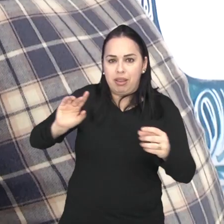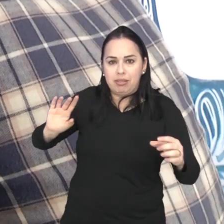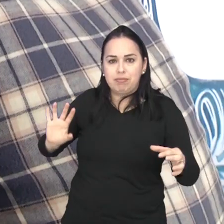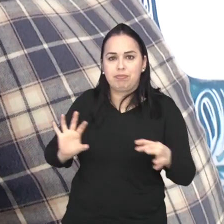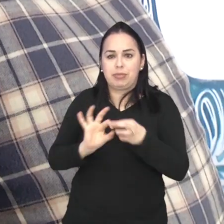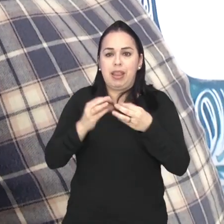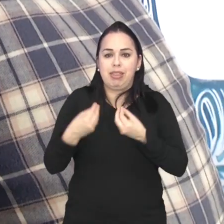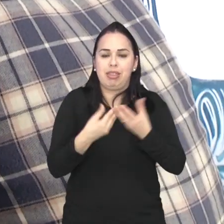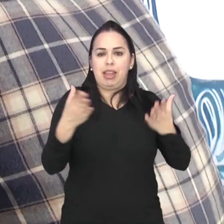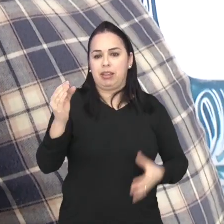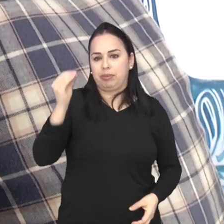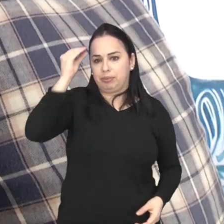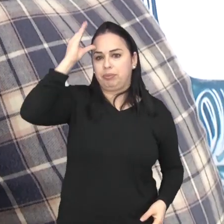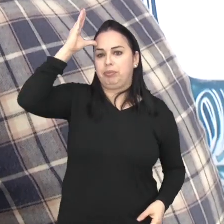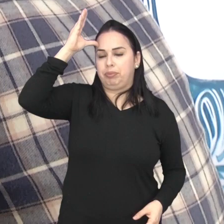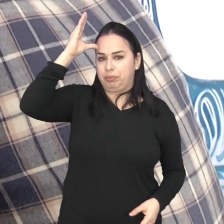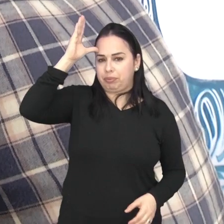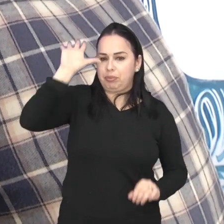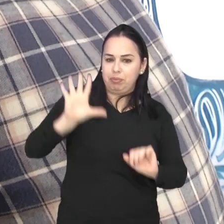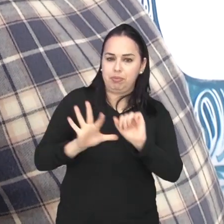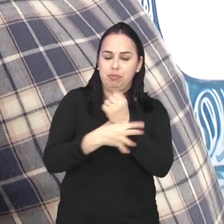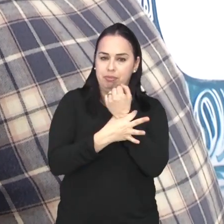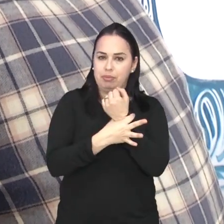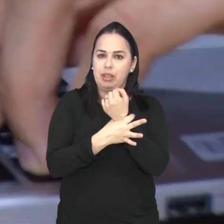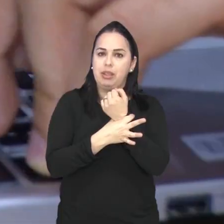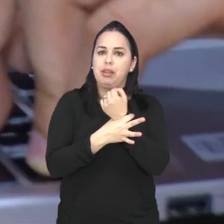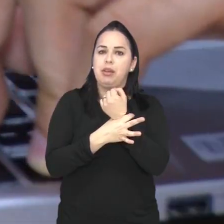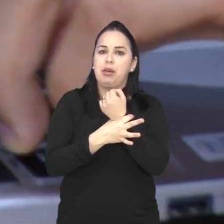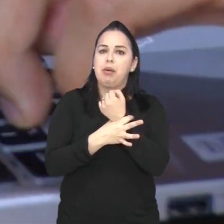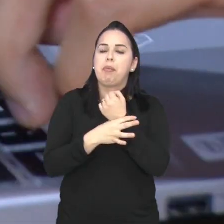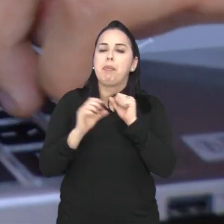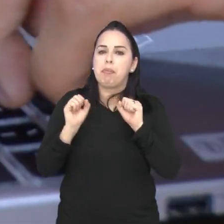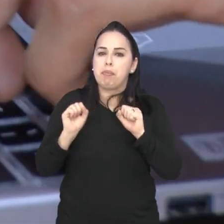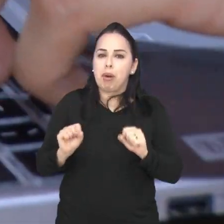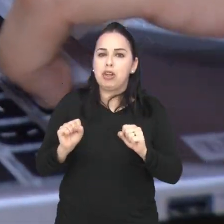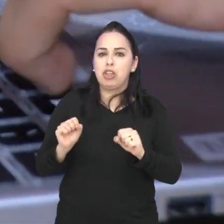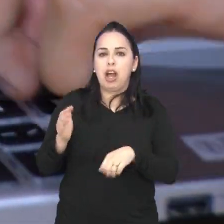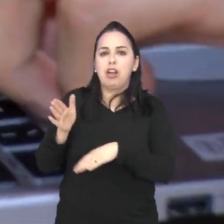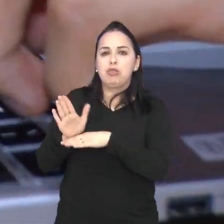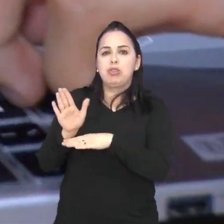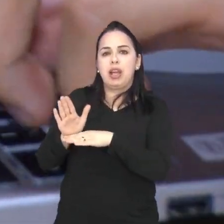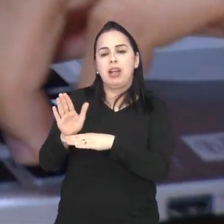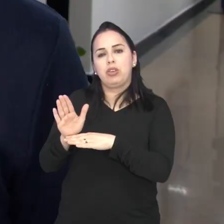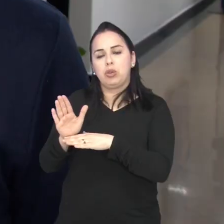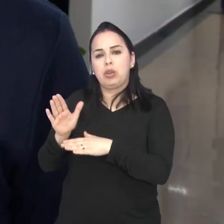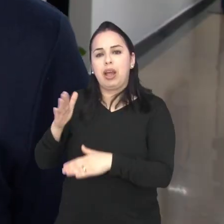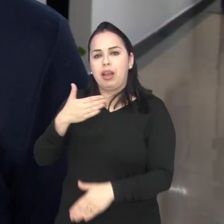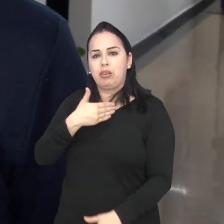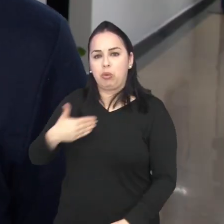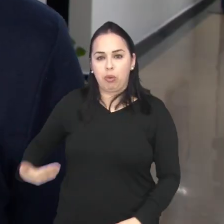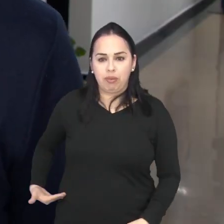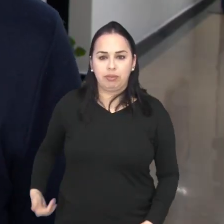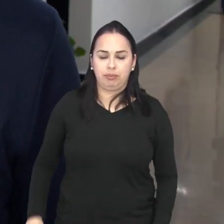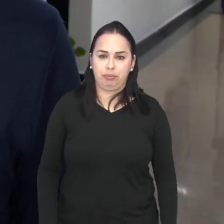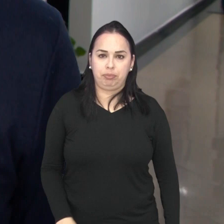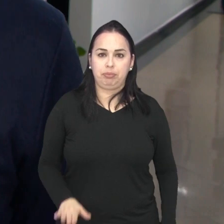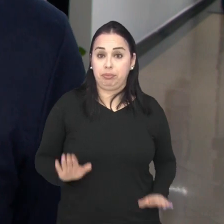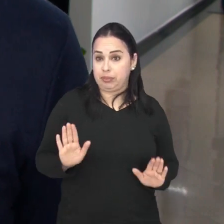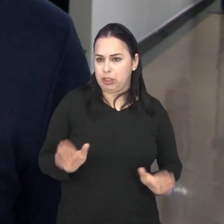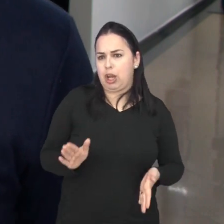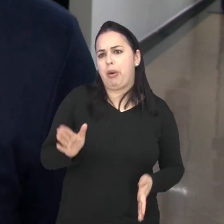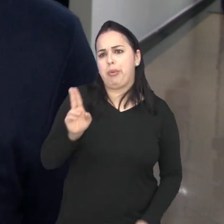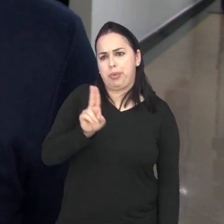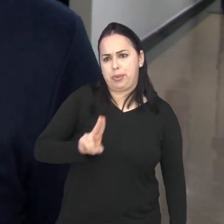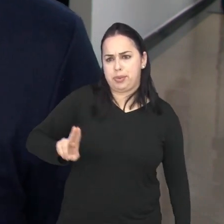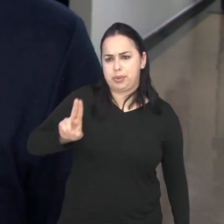população, além de levar conhecimento e segurança, pode também otimizar os serviços públicos. A inteligência artificial já é